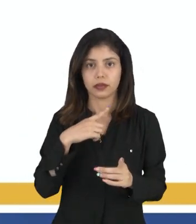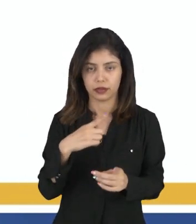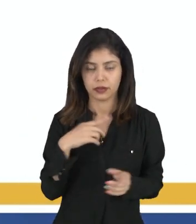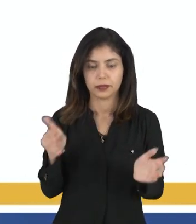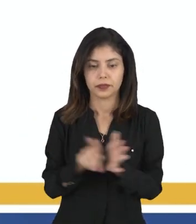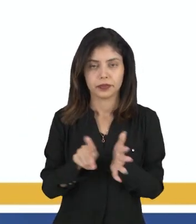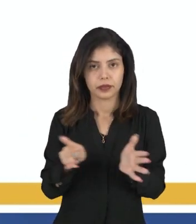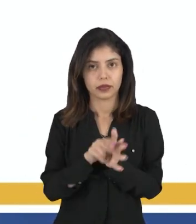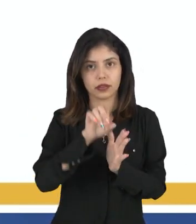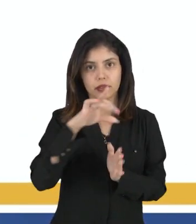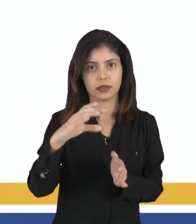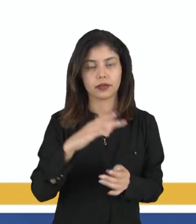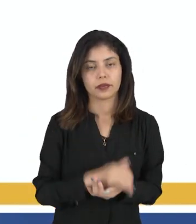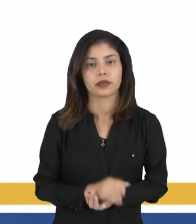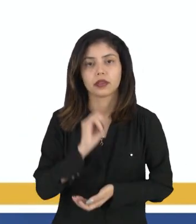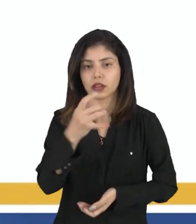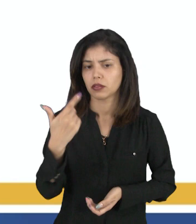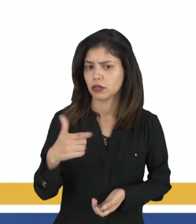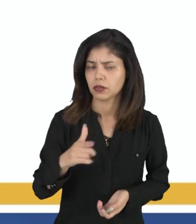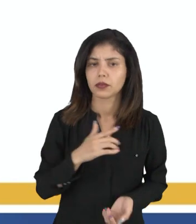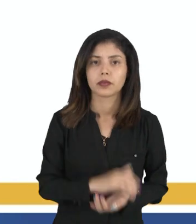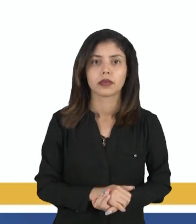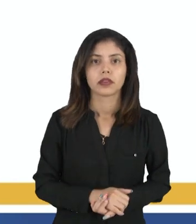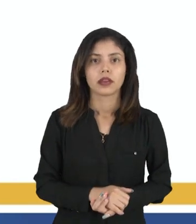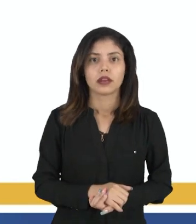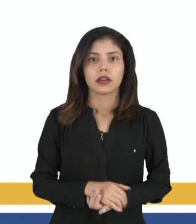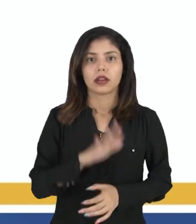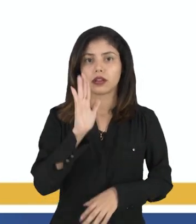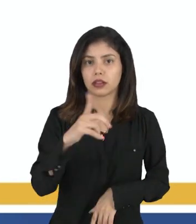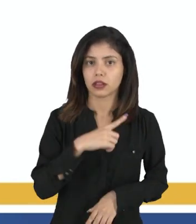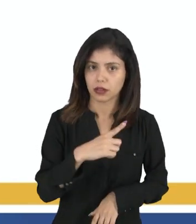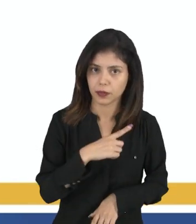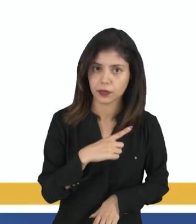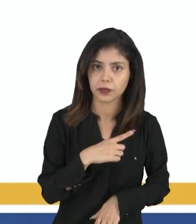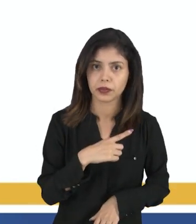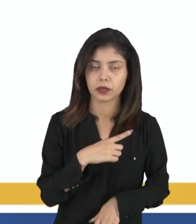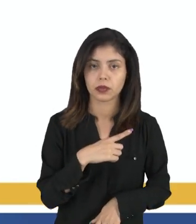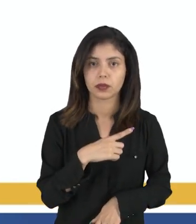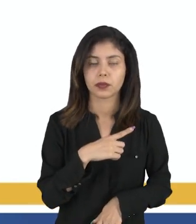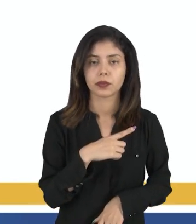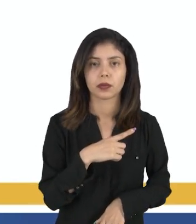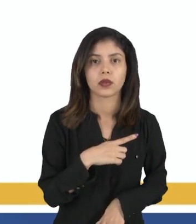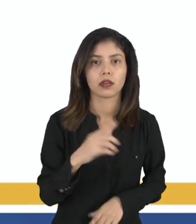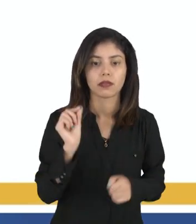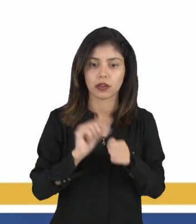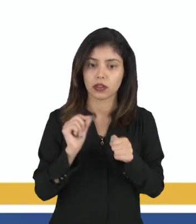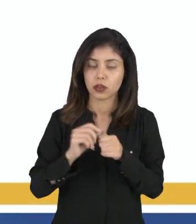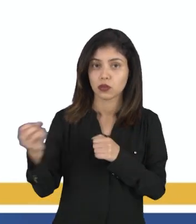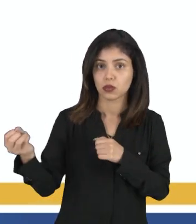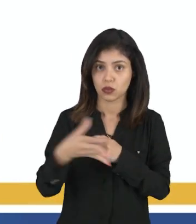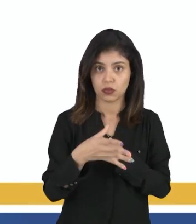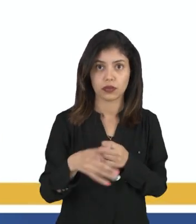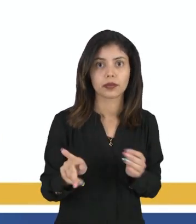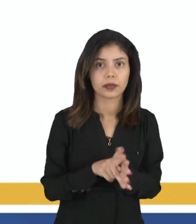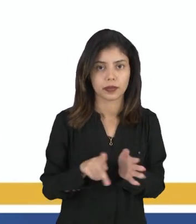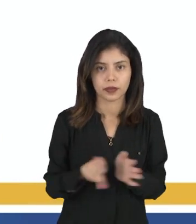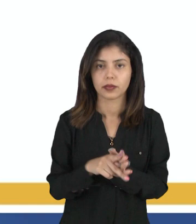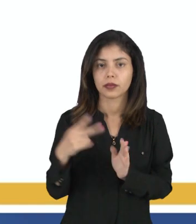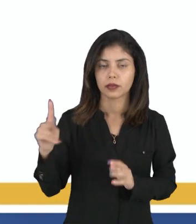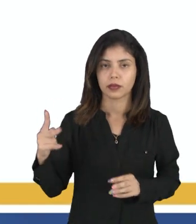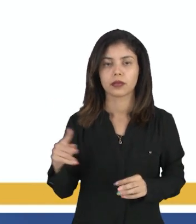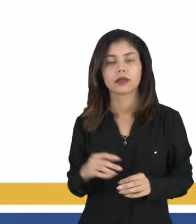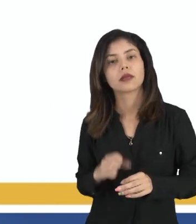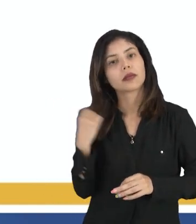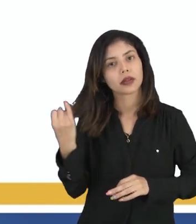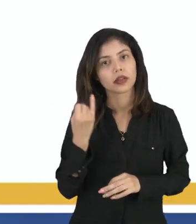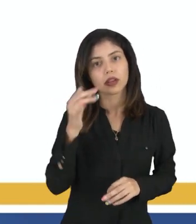uma classificação taxonômica. Se ele não tiver, né, já tem ali um taxonomista fazendo essa classificação para ele, tá? É importante que ele